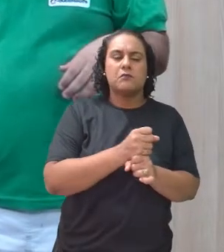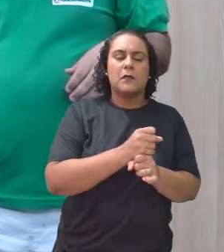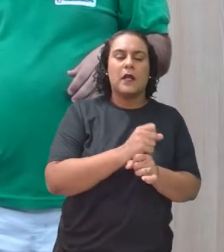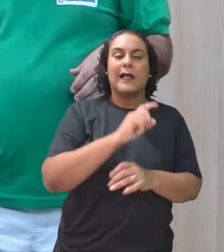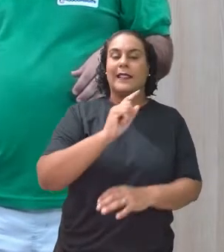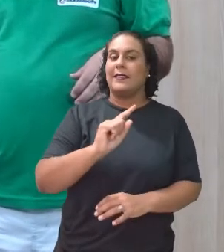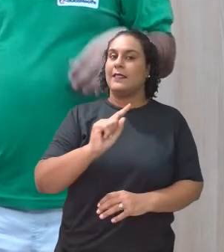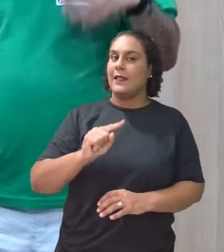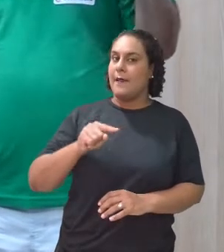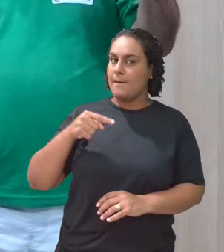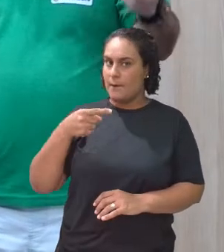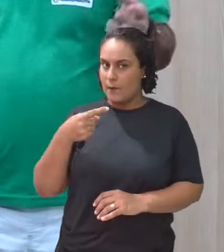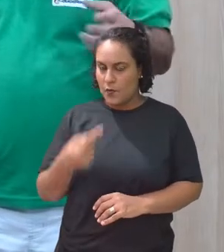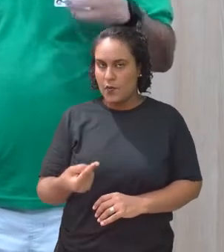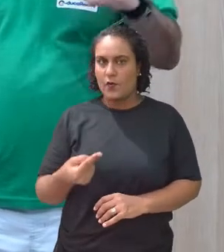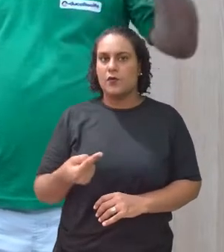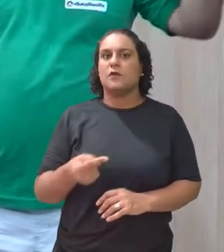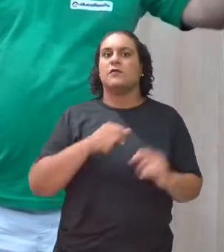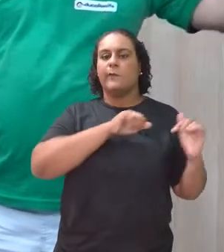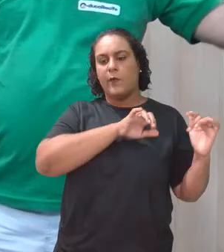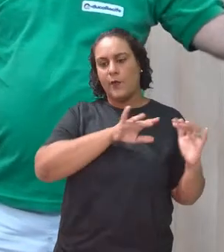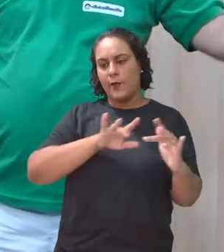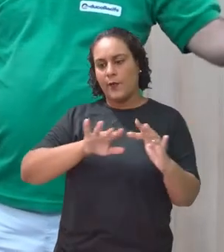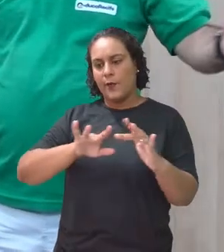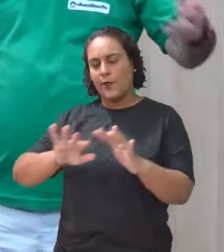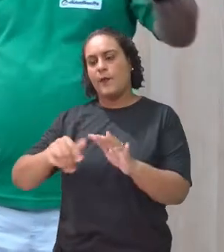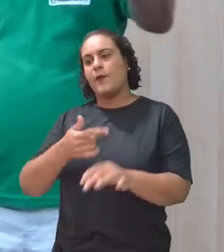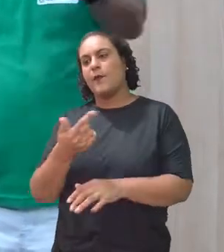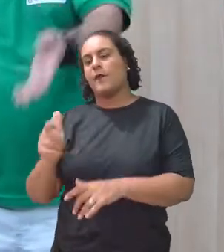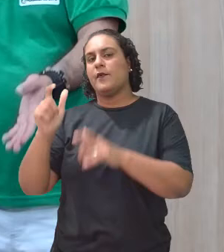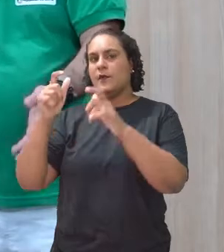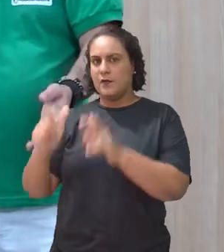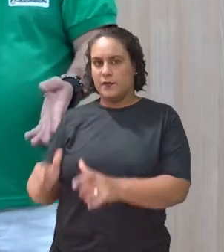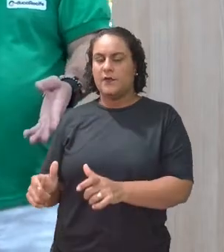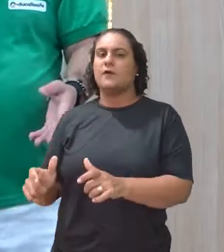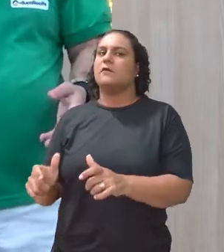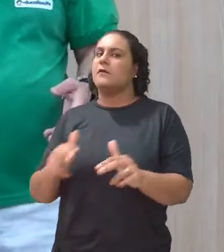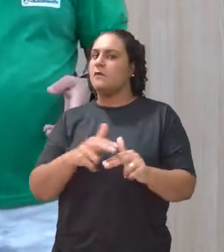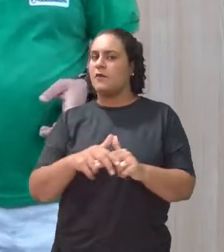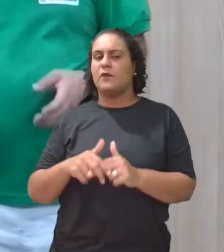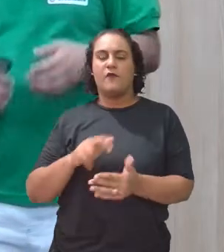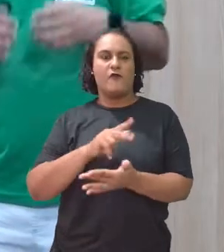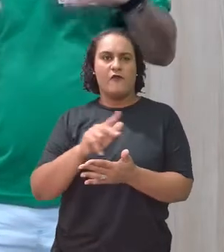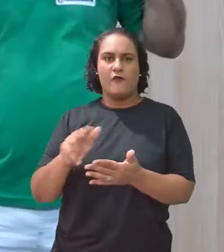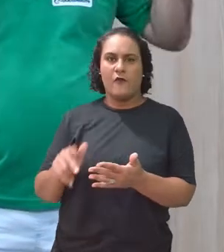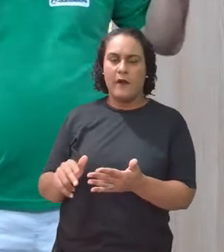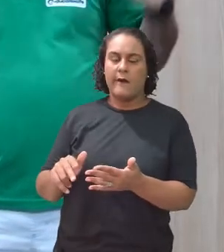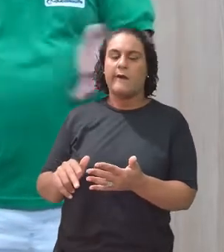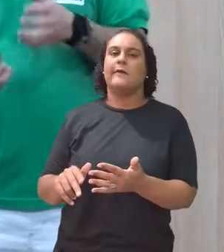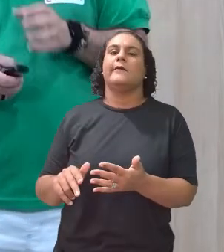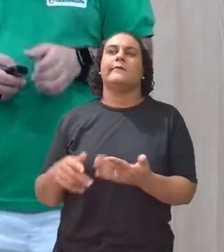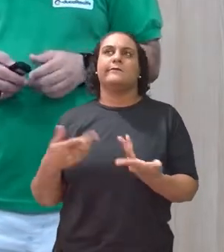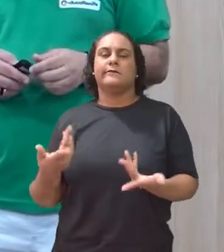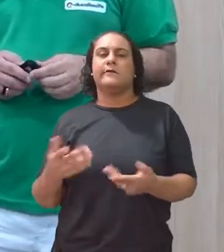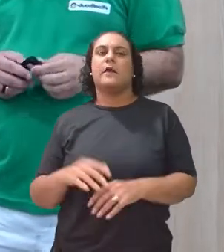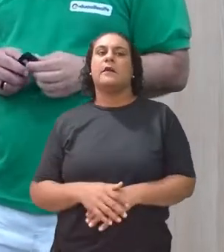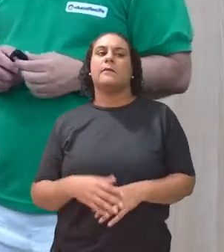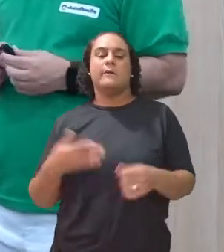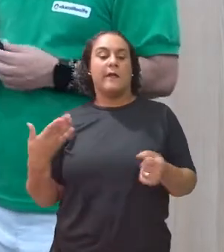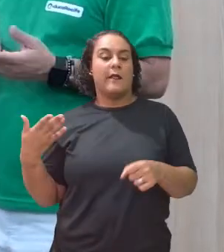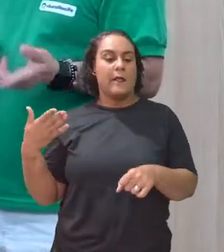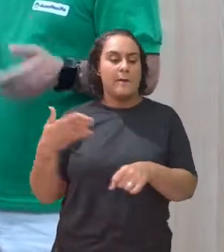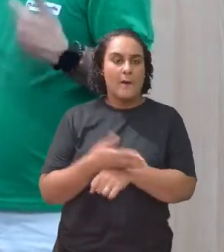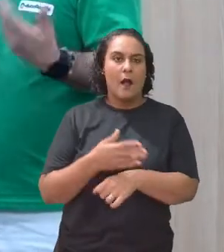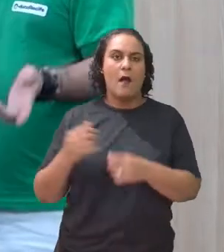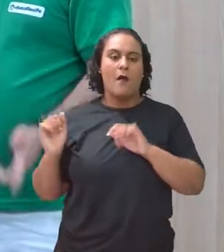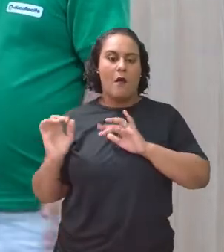né, eles podiam migrar para outros territórios, por fatores diversos, por exemplo, como a questão de invasões